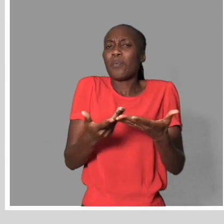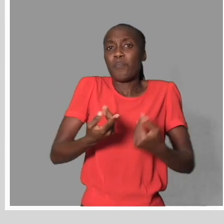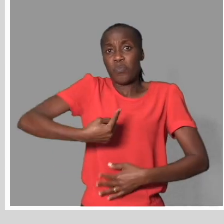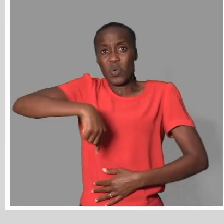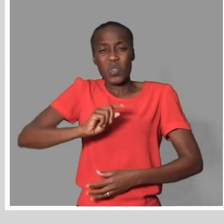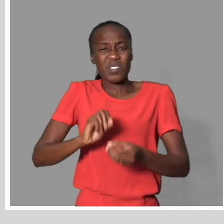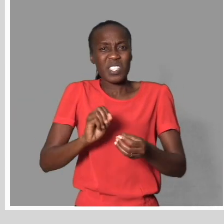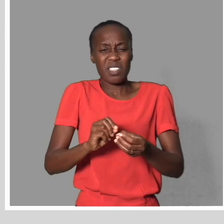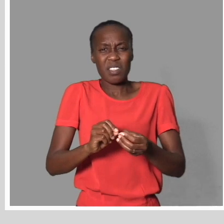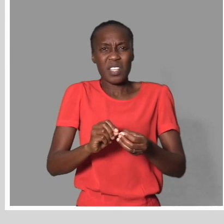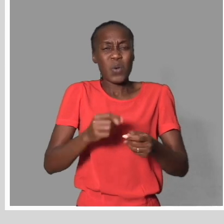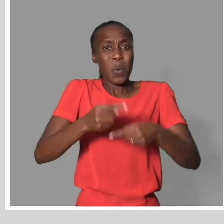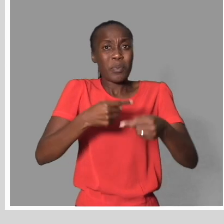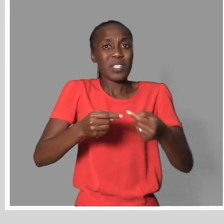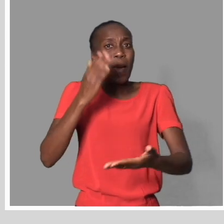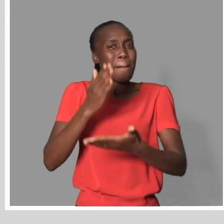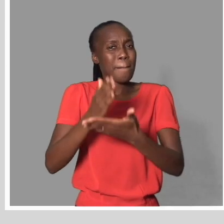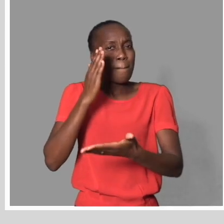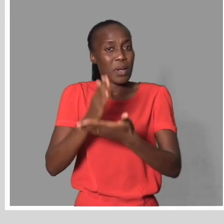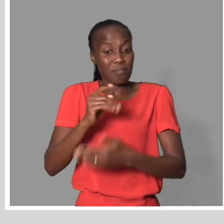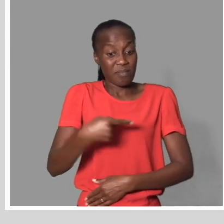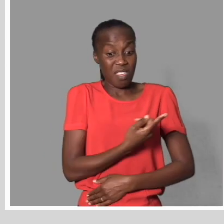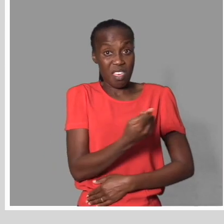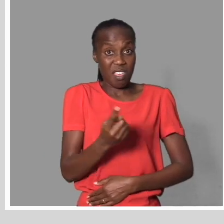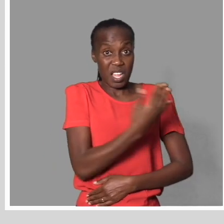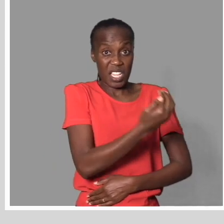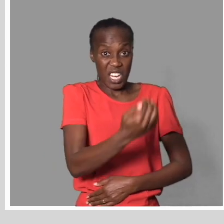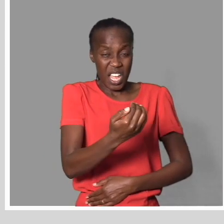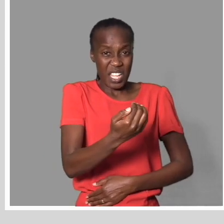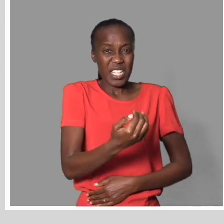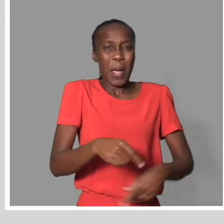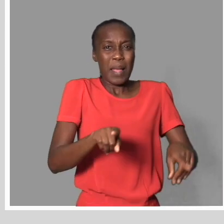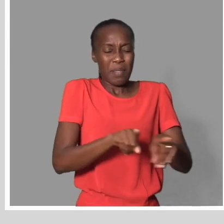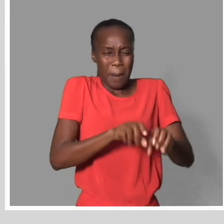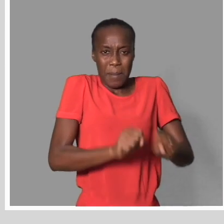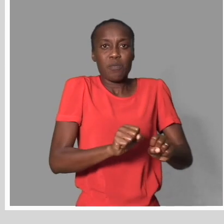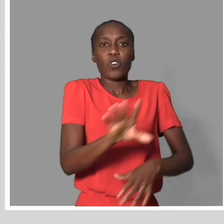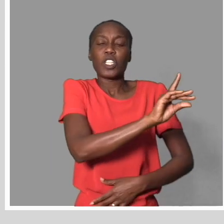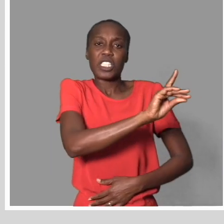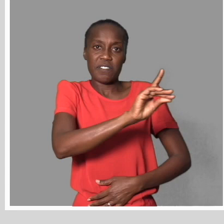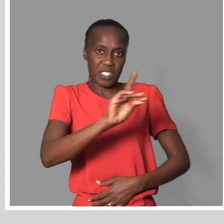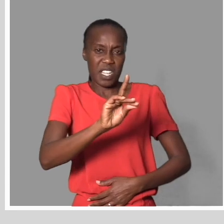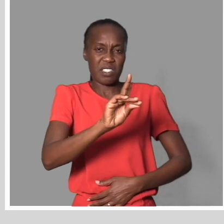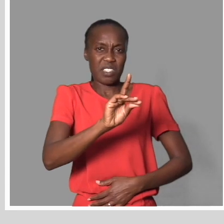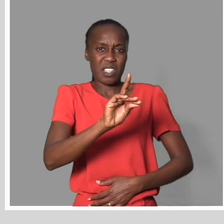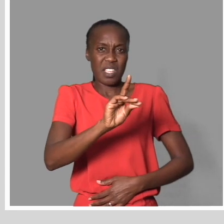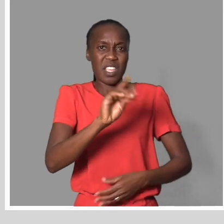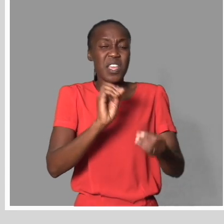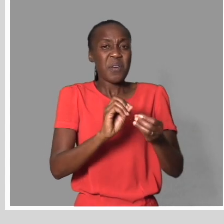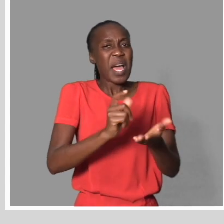por exemplo, no processo da avaliação, é garantir que aquelas crianças, mesmo com deficiência física,